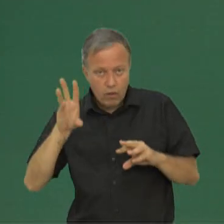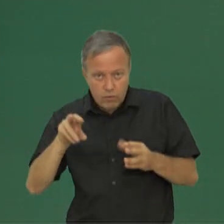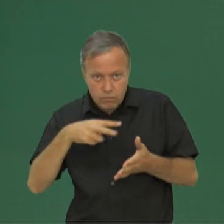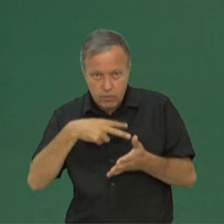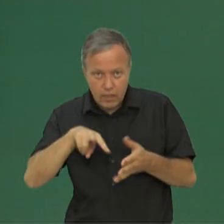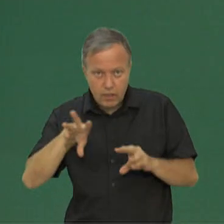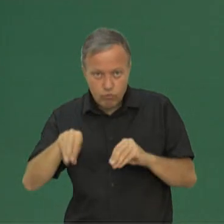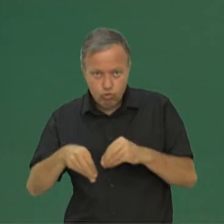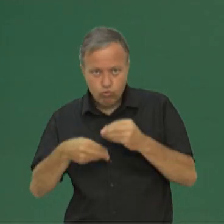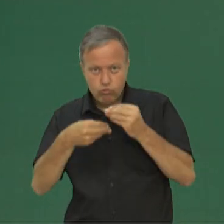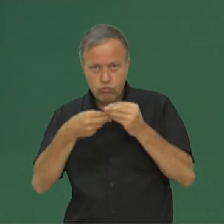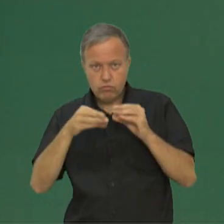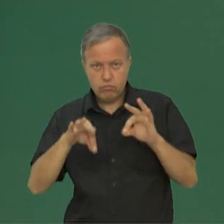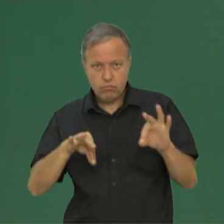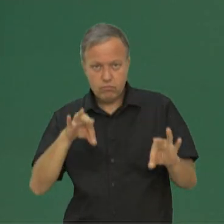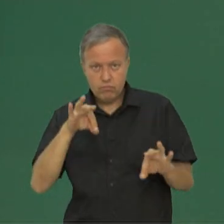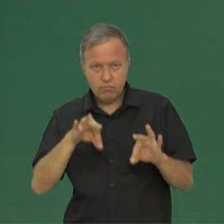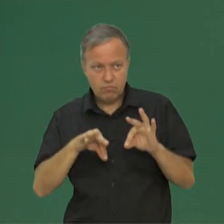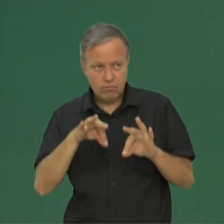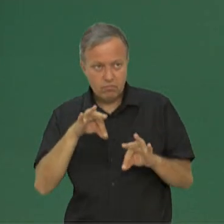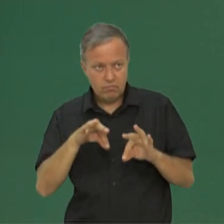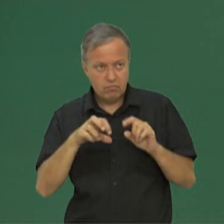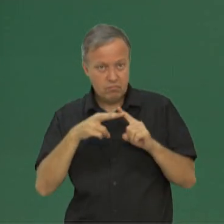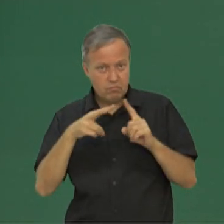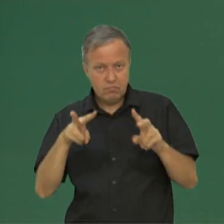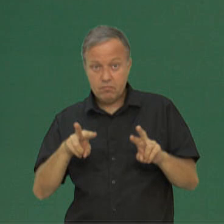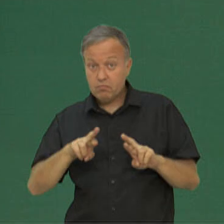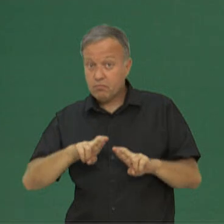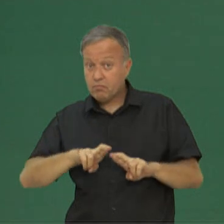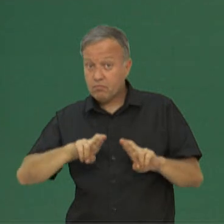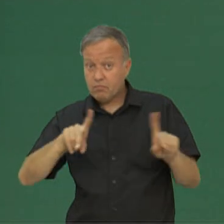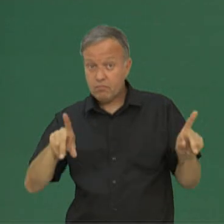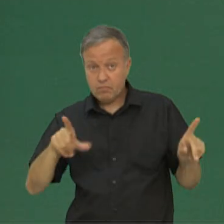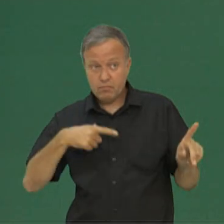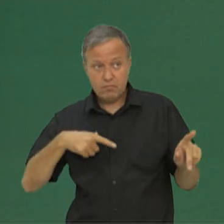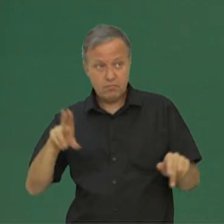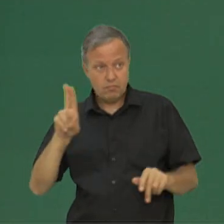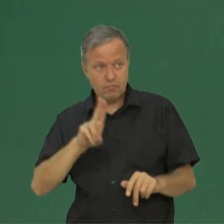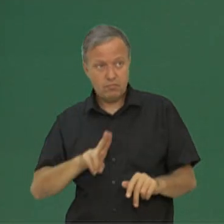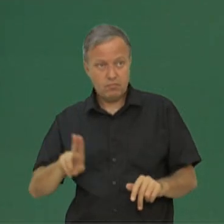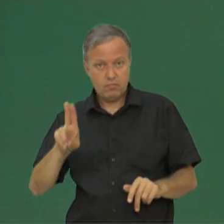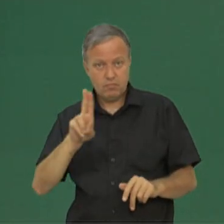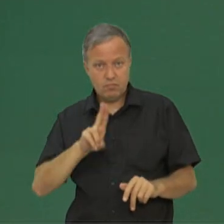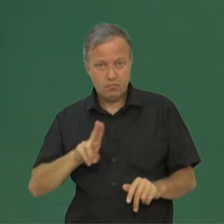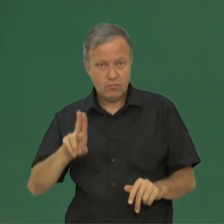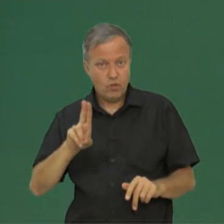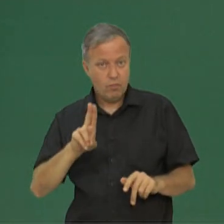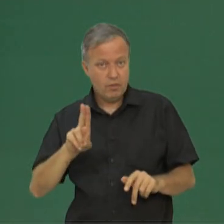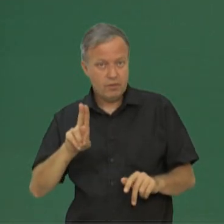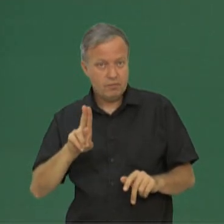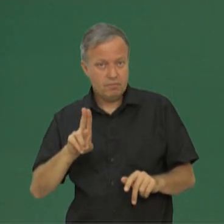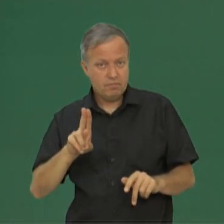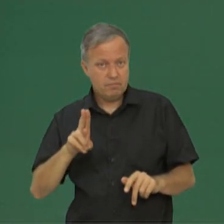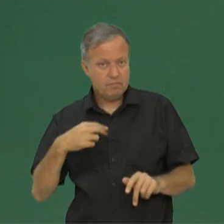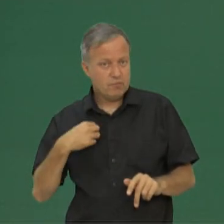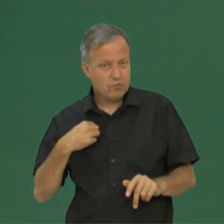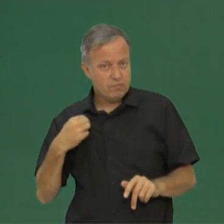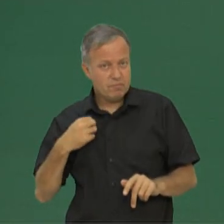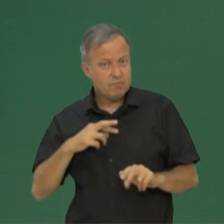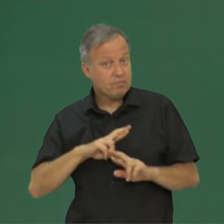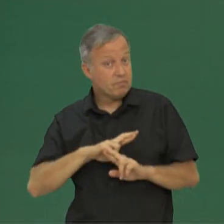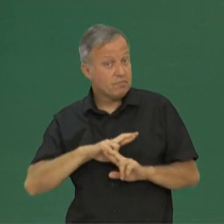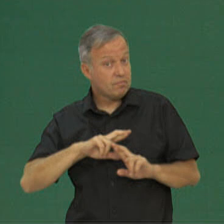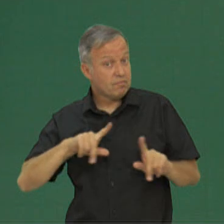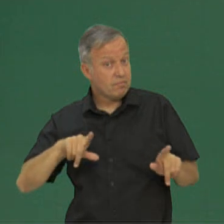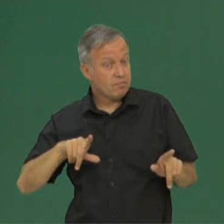para conseguir diferenciar personagens, né? Eles usavam figurinos diferentes. Então,